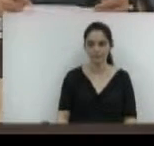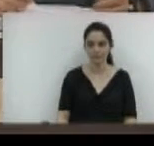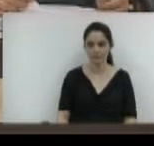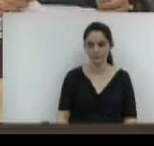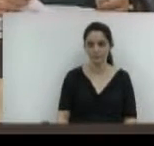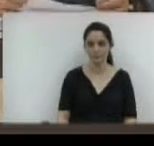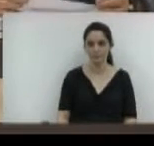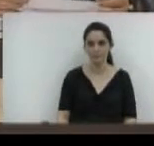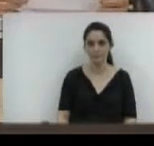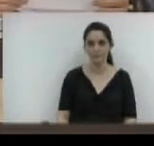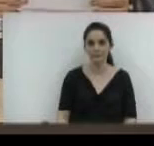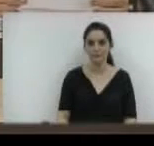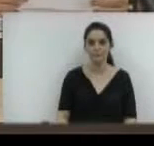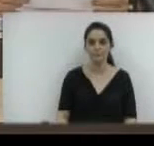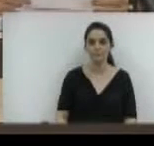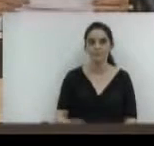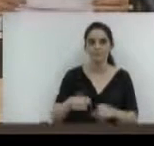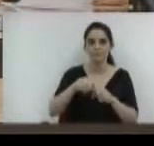Ofício